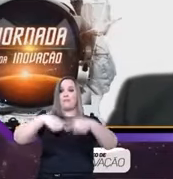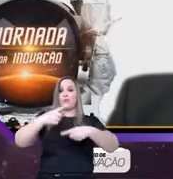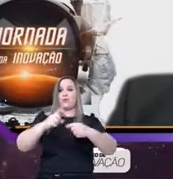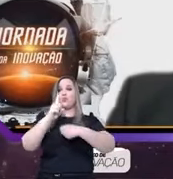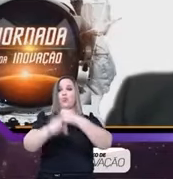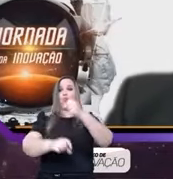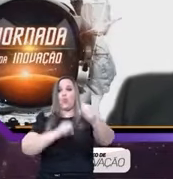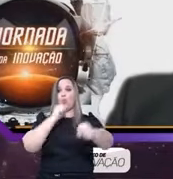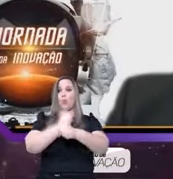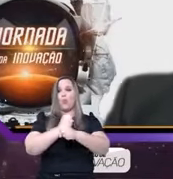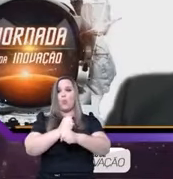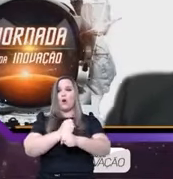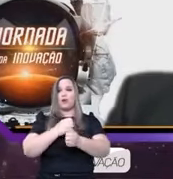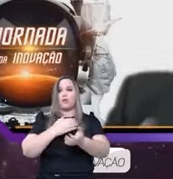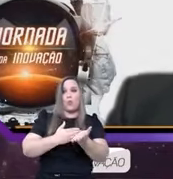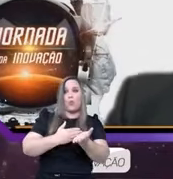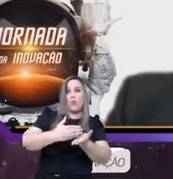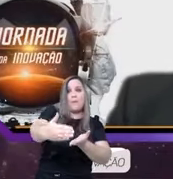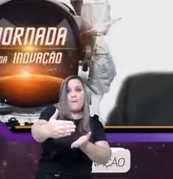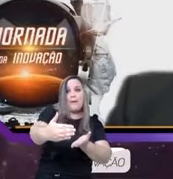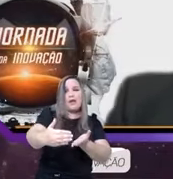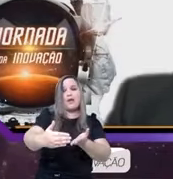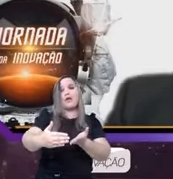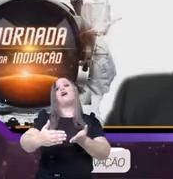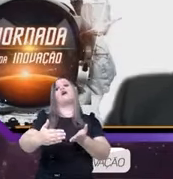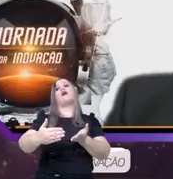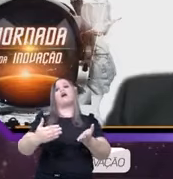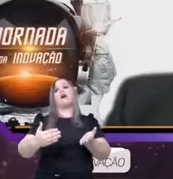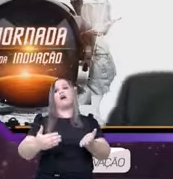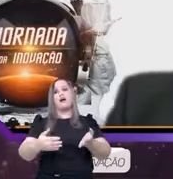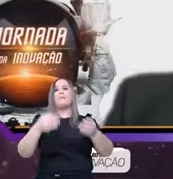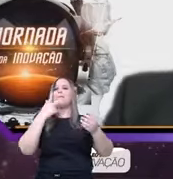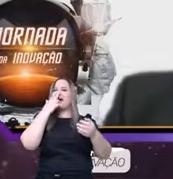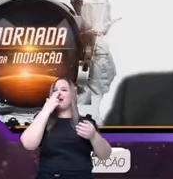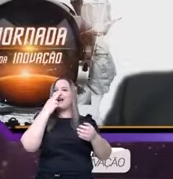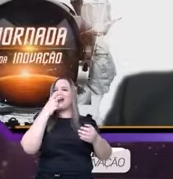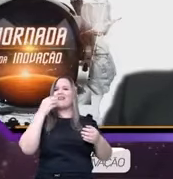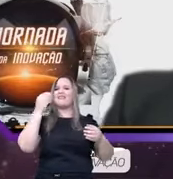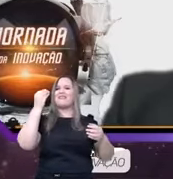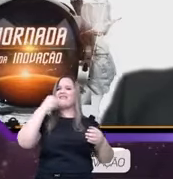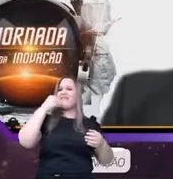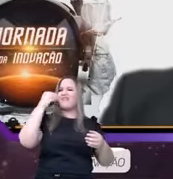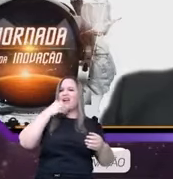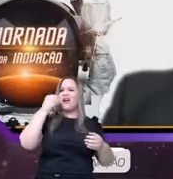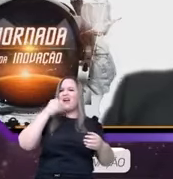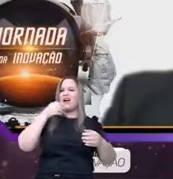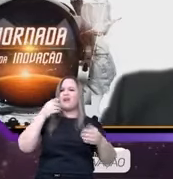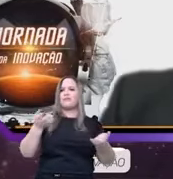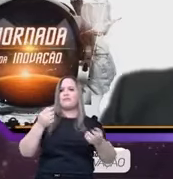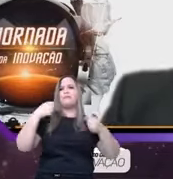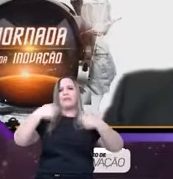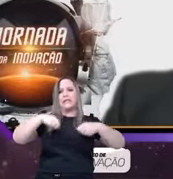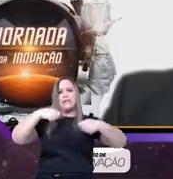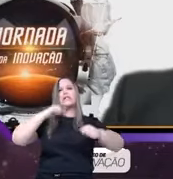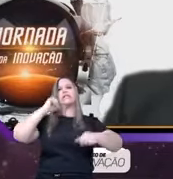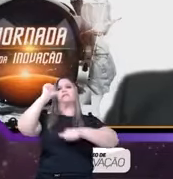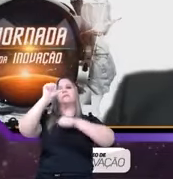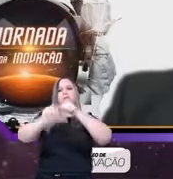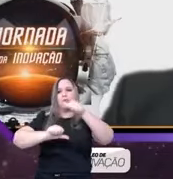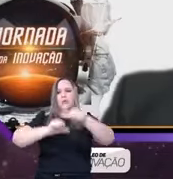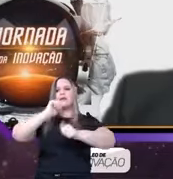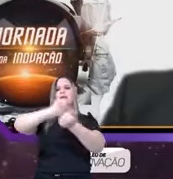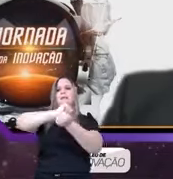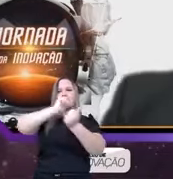uma defasagem. Então, existe uma defasagem entre planejamento, conclusão do planejamento e execução. Então, essa adaptação,